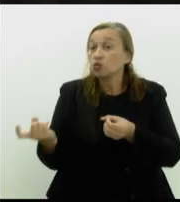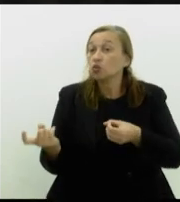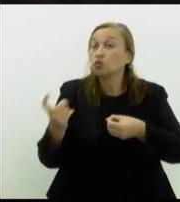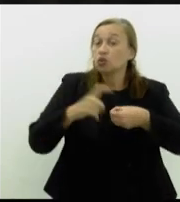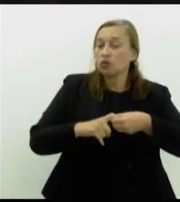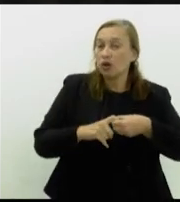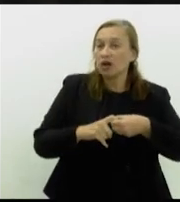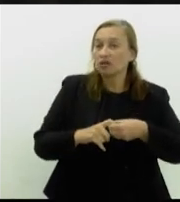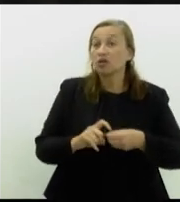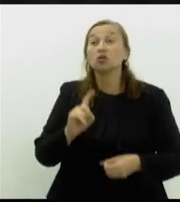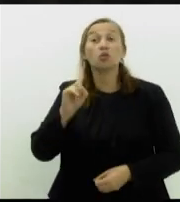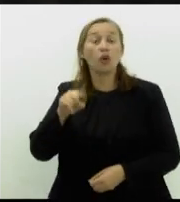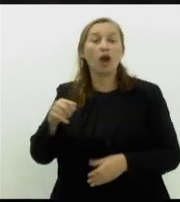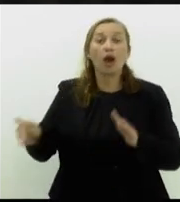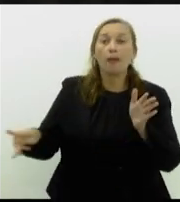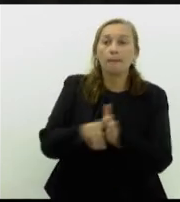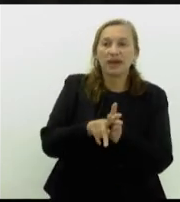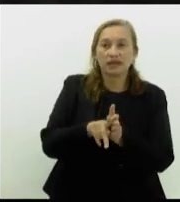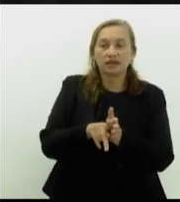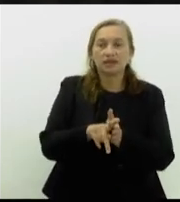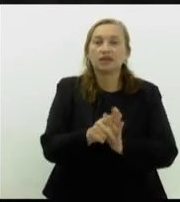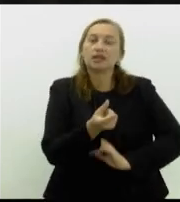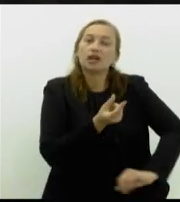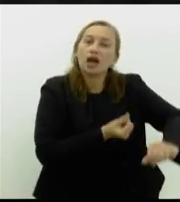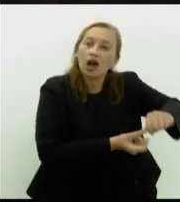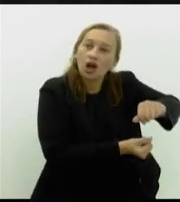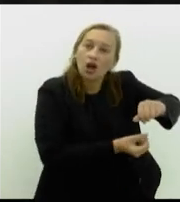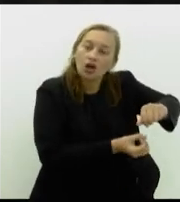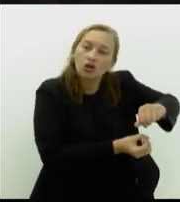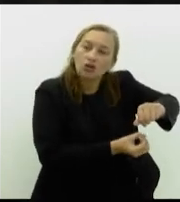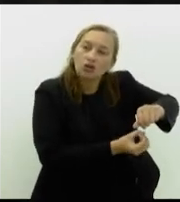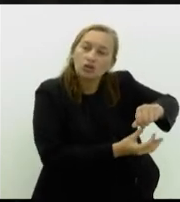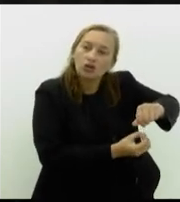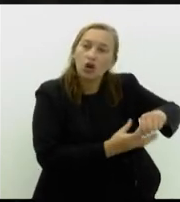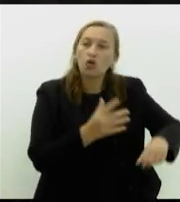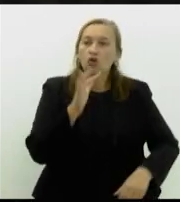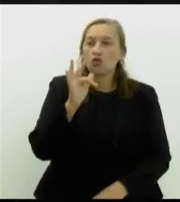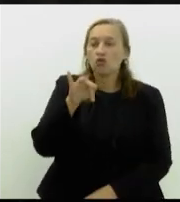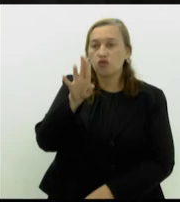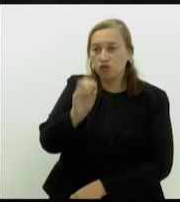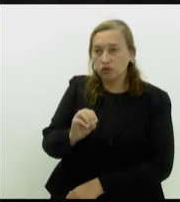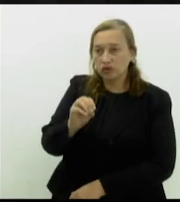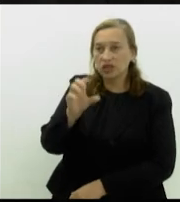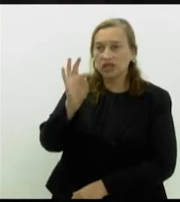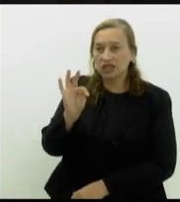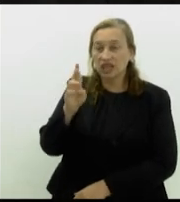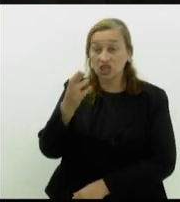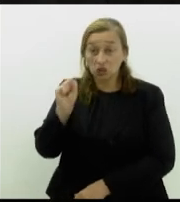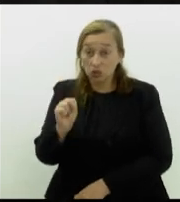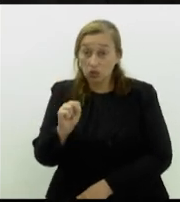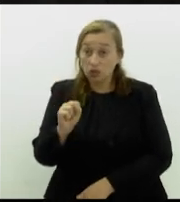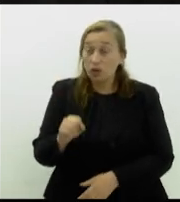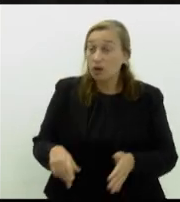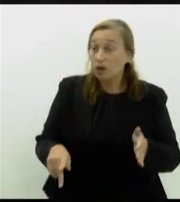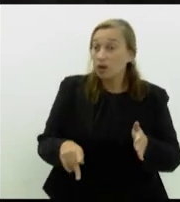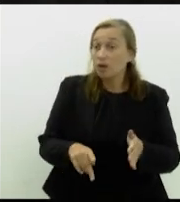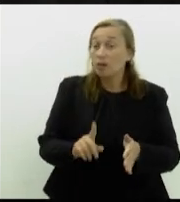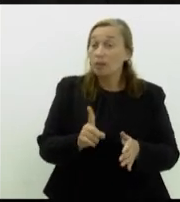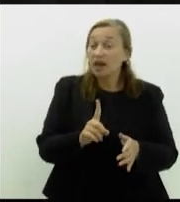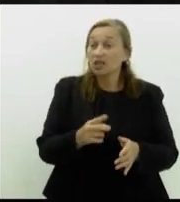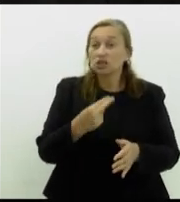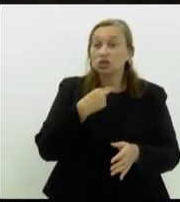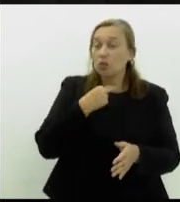isto é, pertencente aos fundos. Está no Tesouro, mas o Tesouro, em tese, não